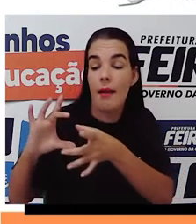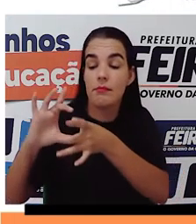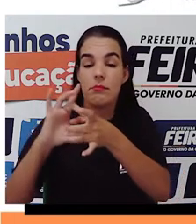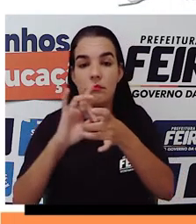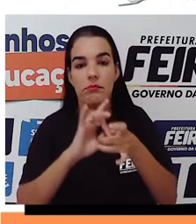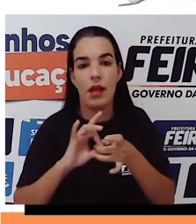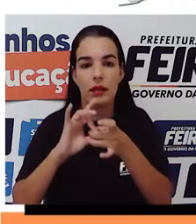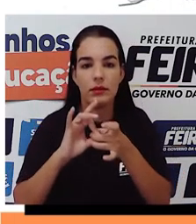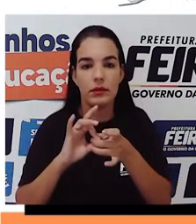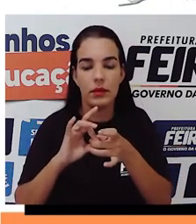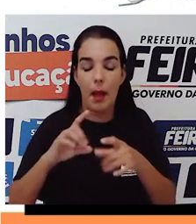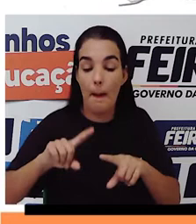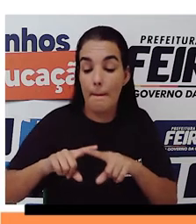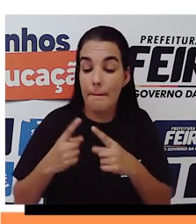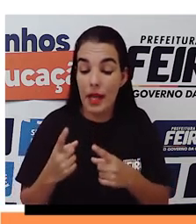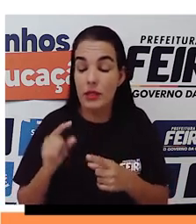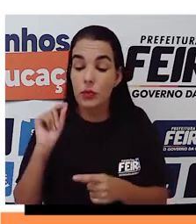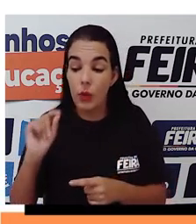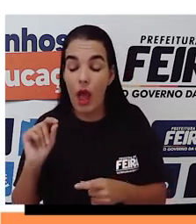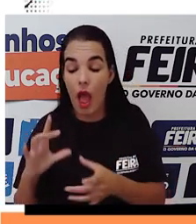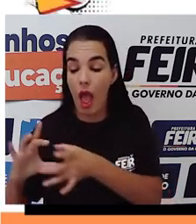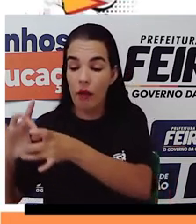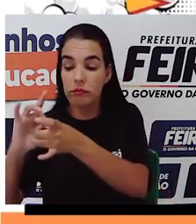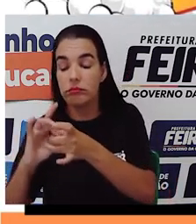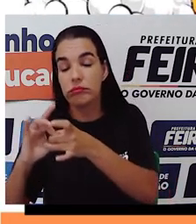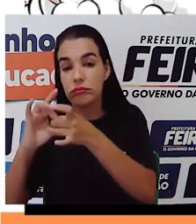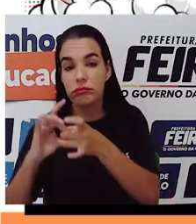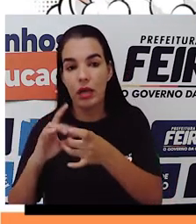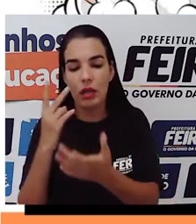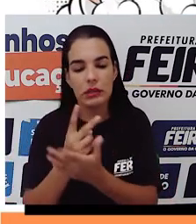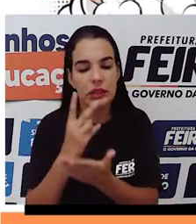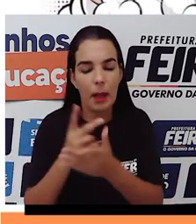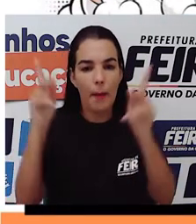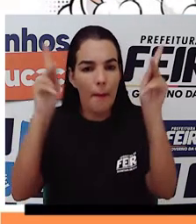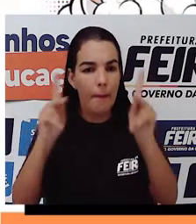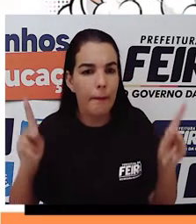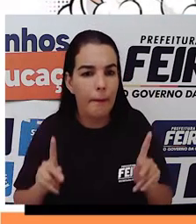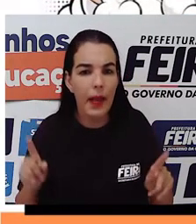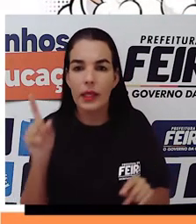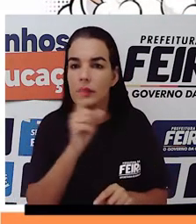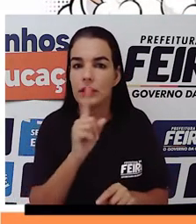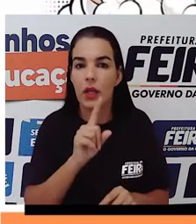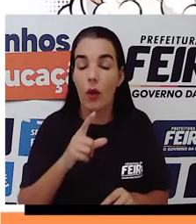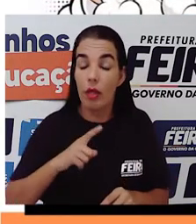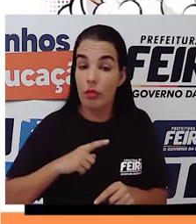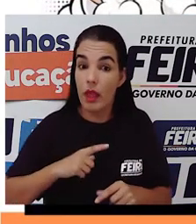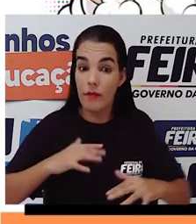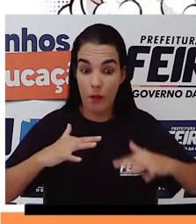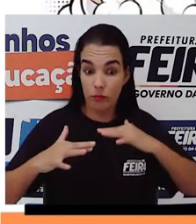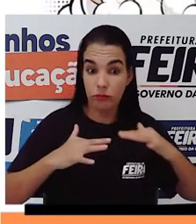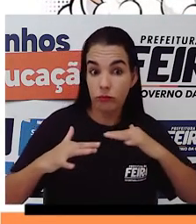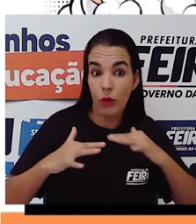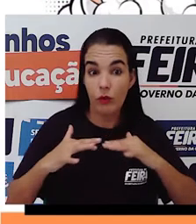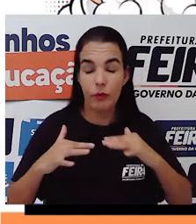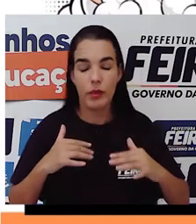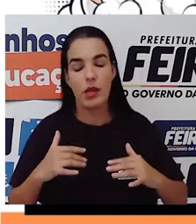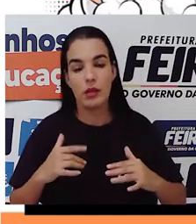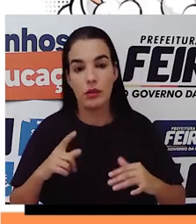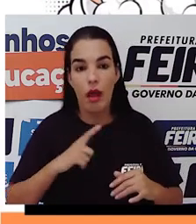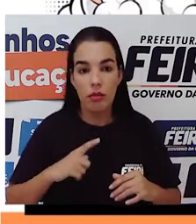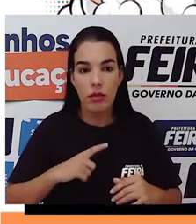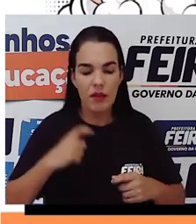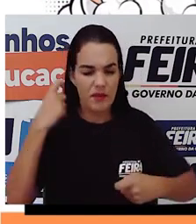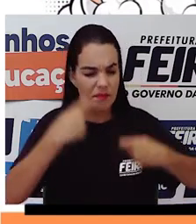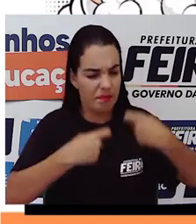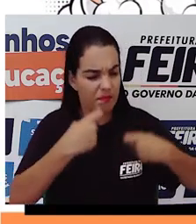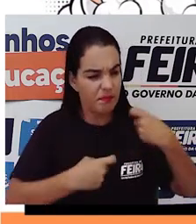essa relação de domínio nem sempre se mostrou pacífica. Houve momentos de tensão e contestação ao